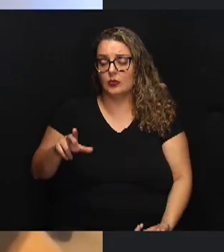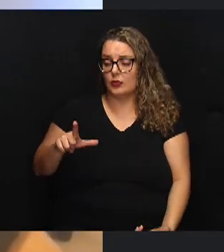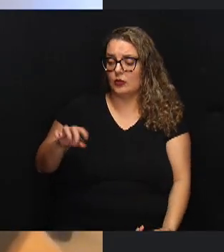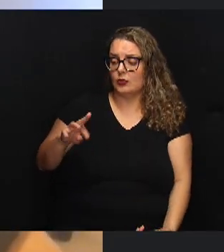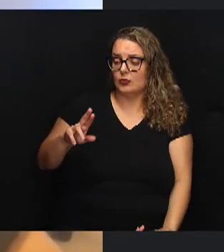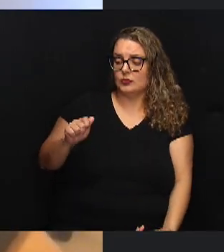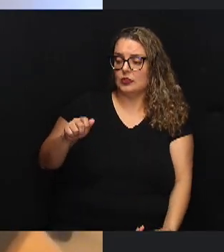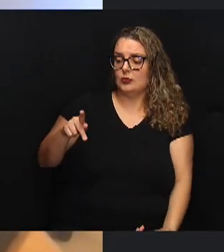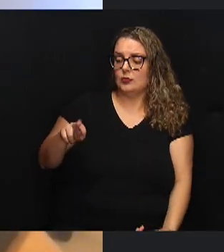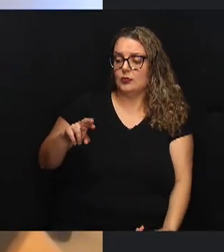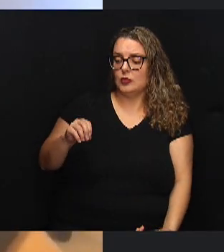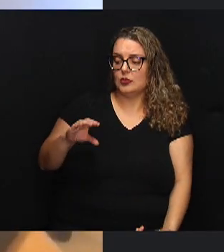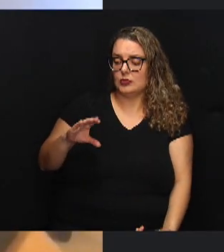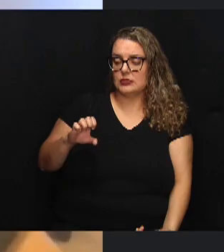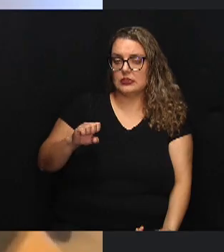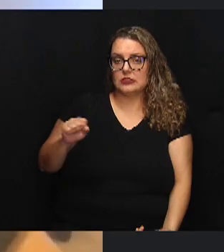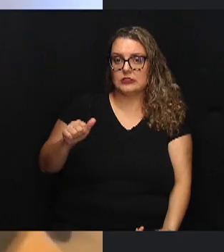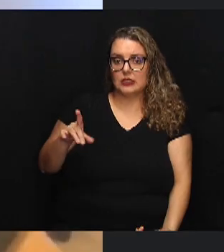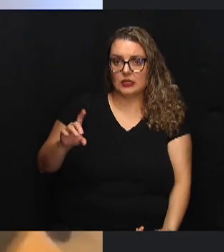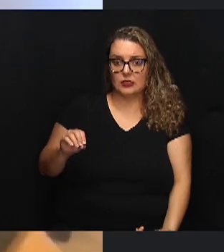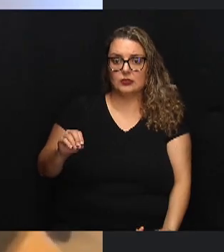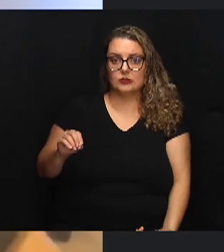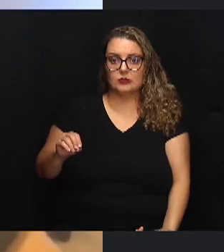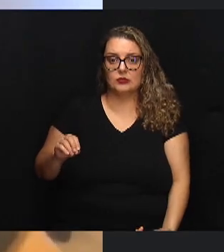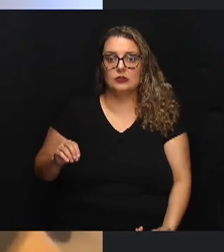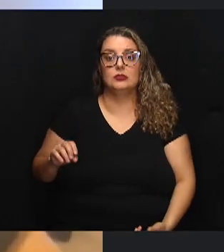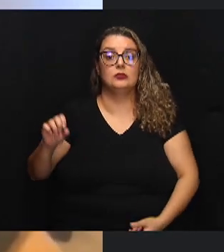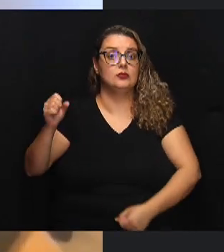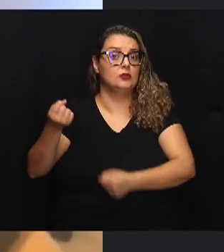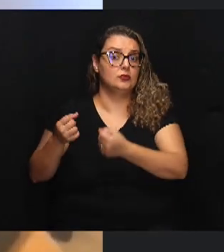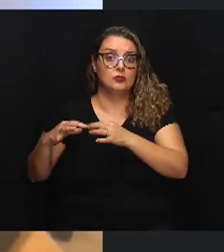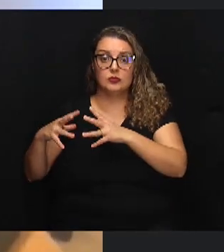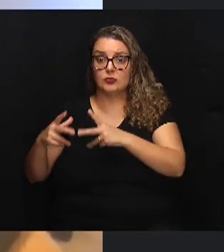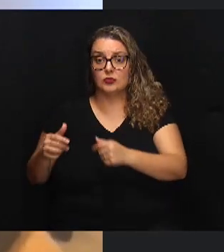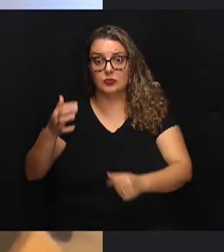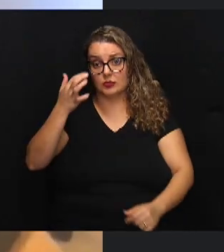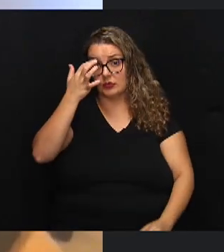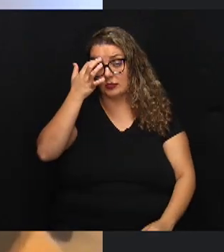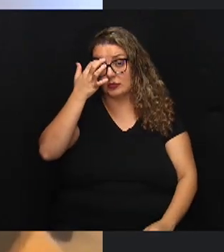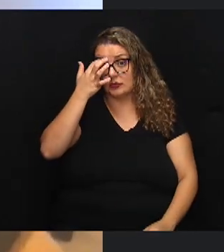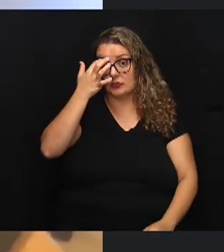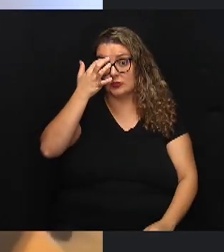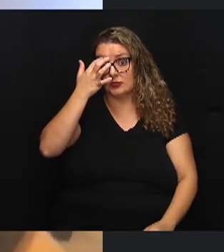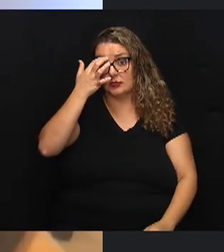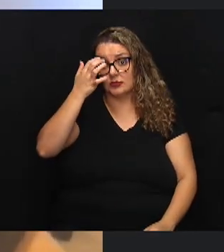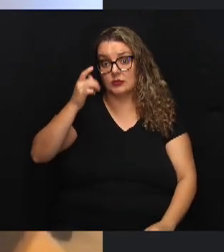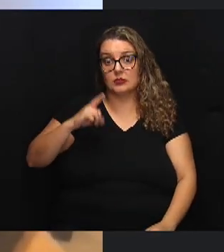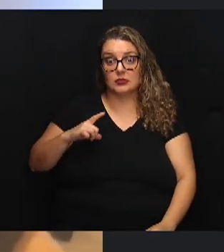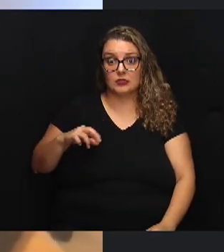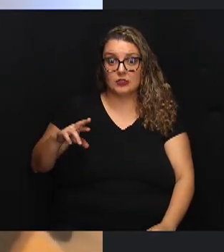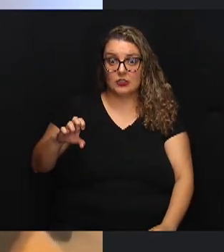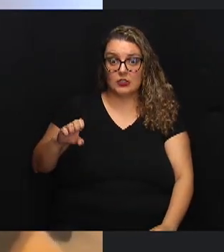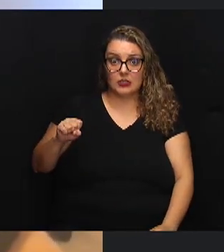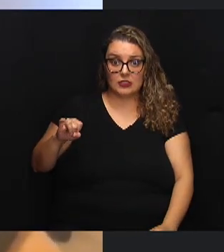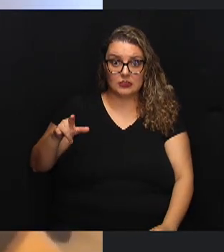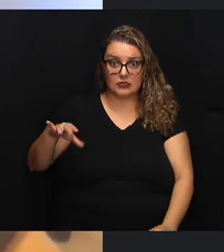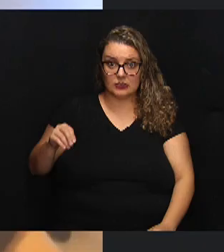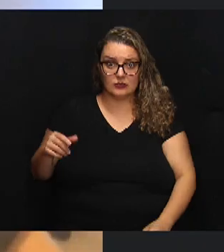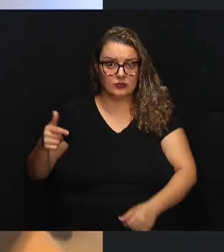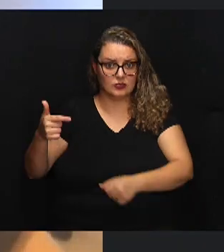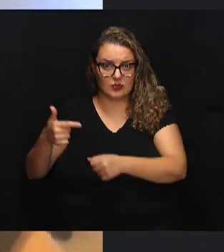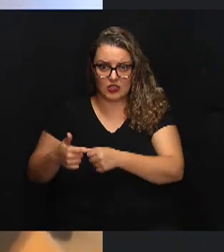né? Então, esses alimentos altamente industrializados, que têm às vezes resíduos mesmo, até de petróleo, de muita